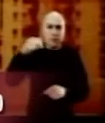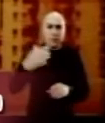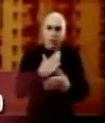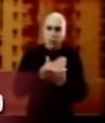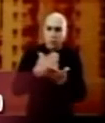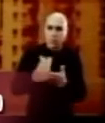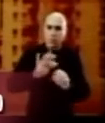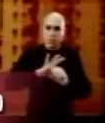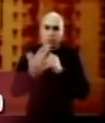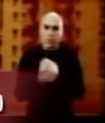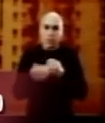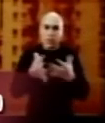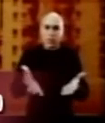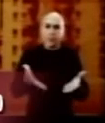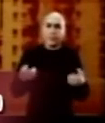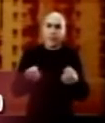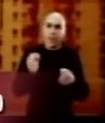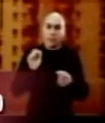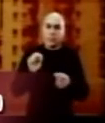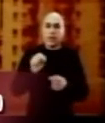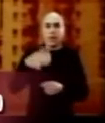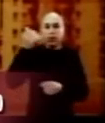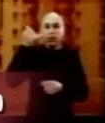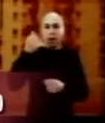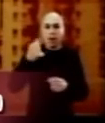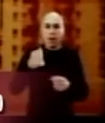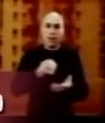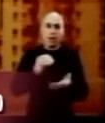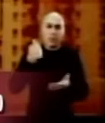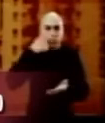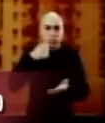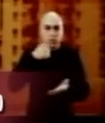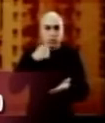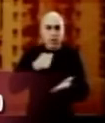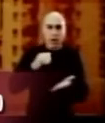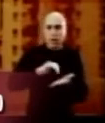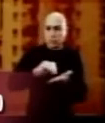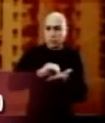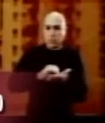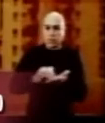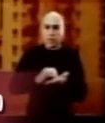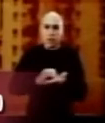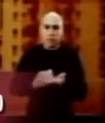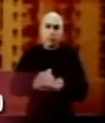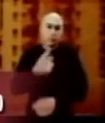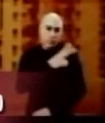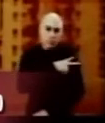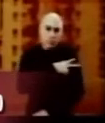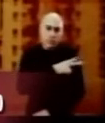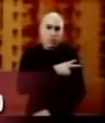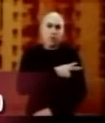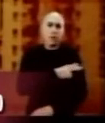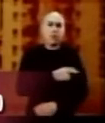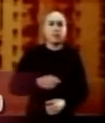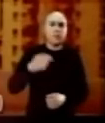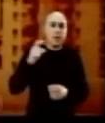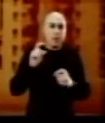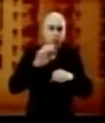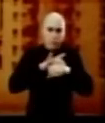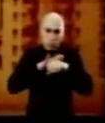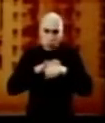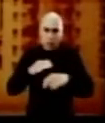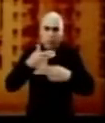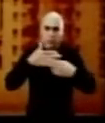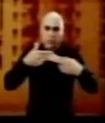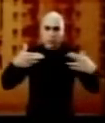pandemia. Quem está aqui ao meu lado para atualizar os dados sobre a Covid-19 em Rio Preto é a gerente da Vigilância